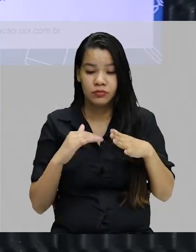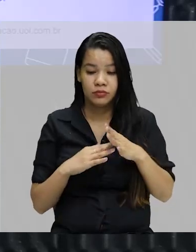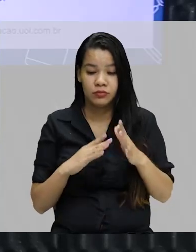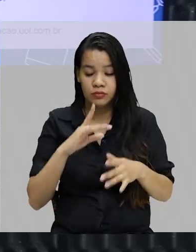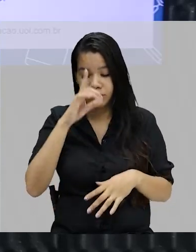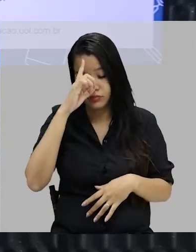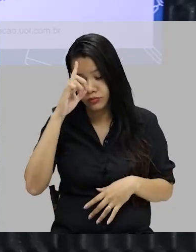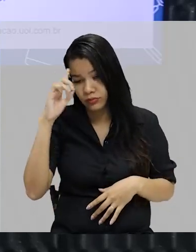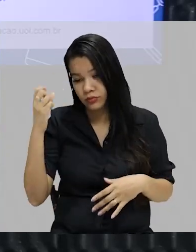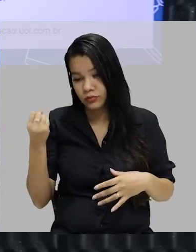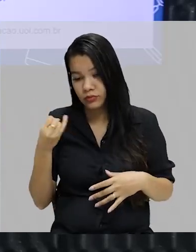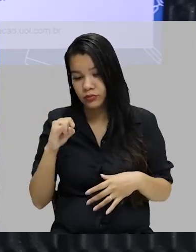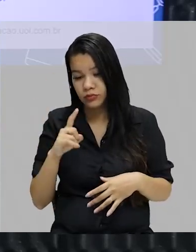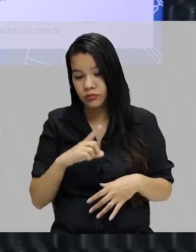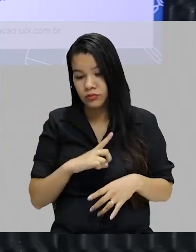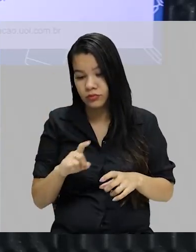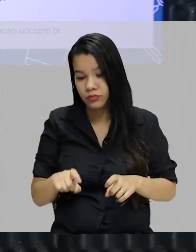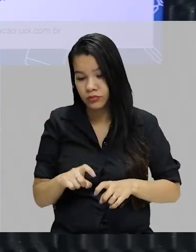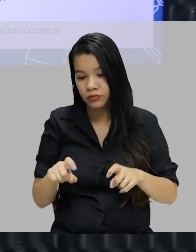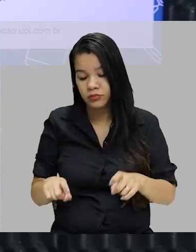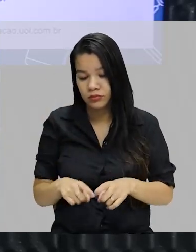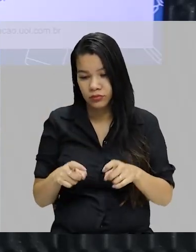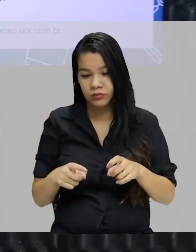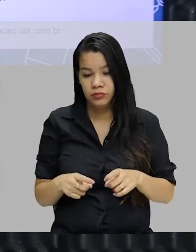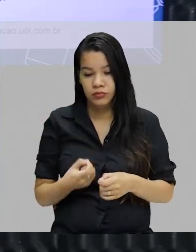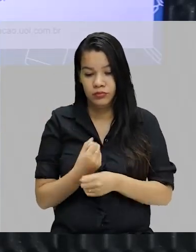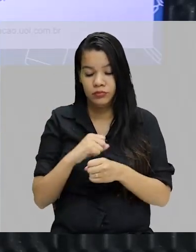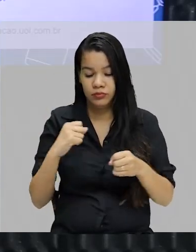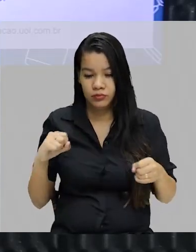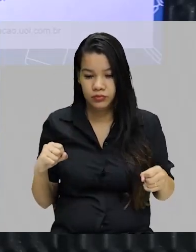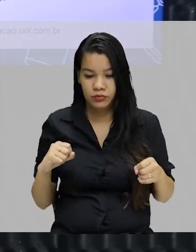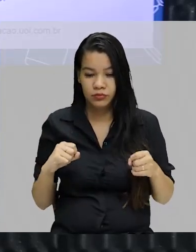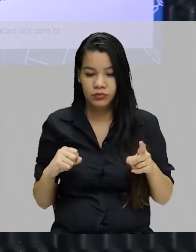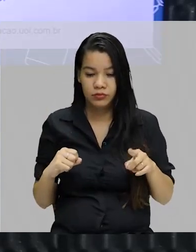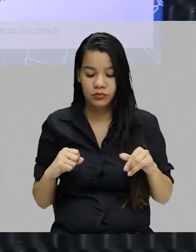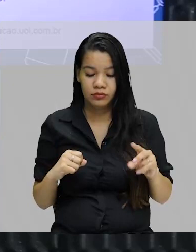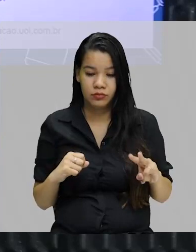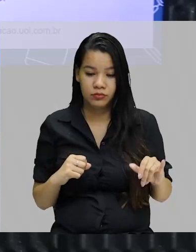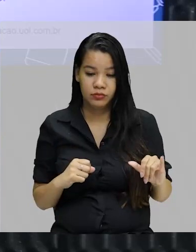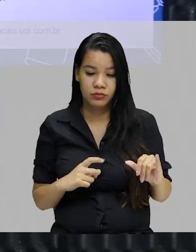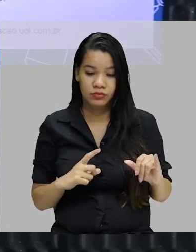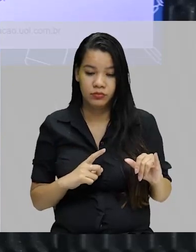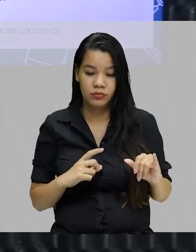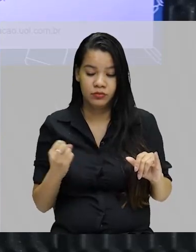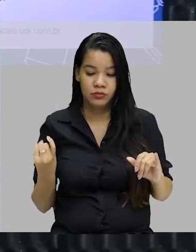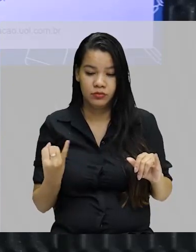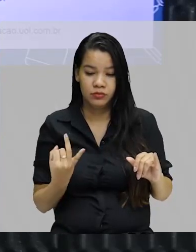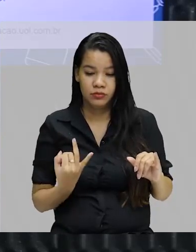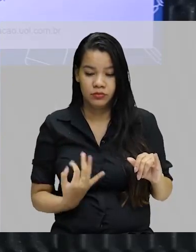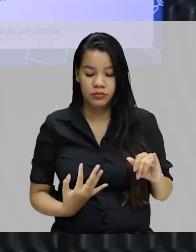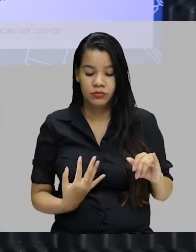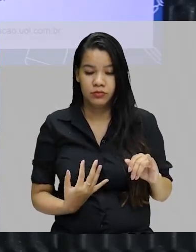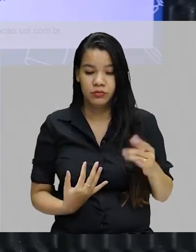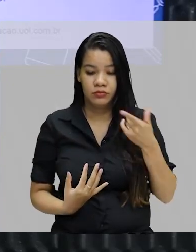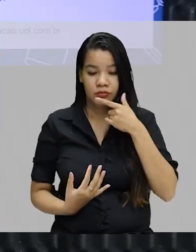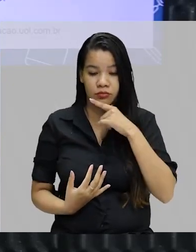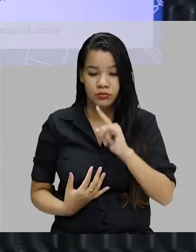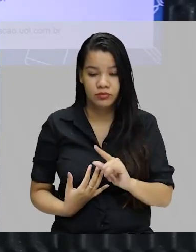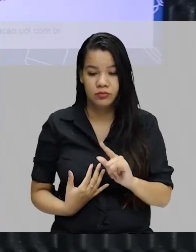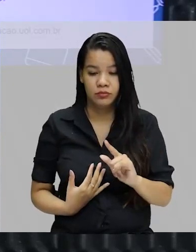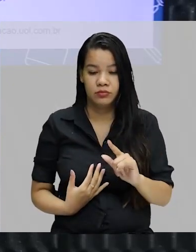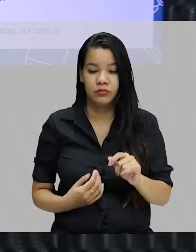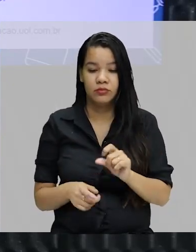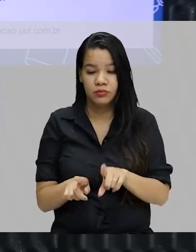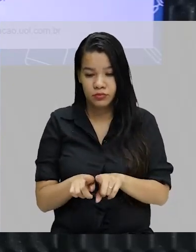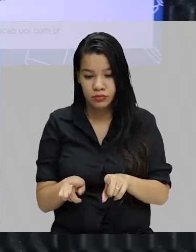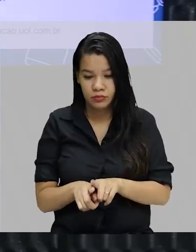uma plantação, né, vasta, grande, então você vai ter uma quantidade, né, obtida